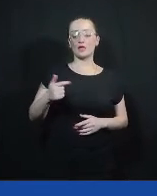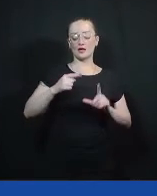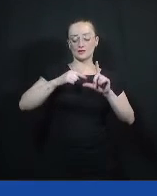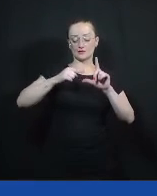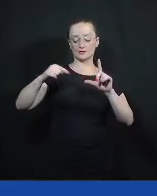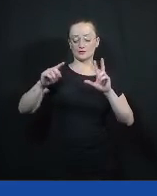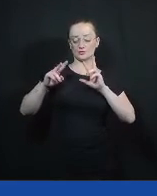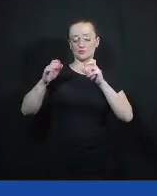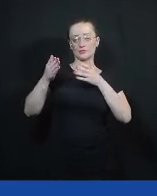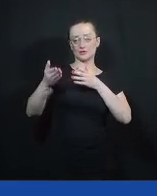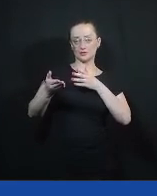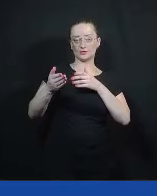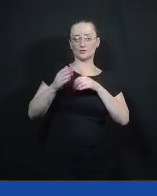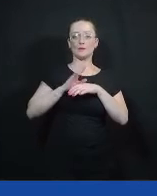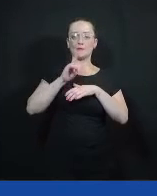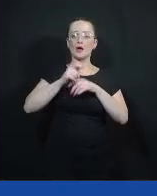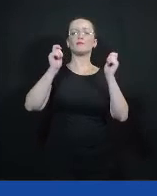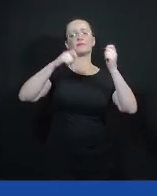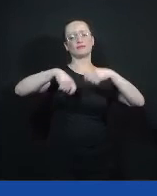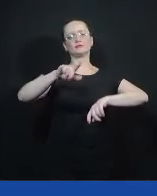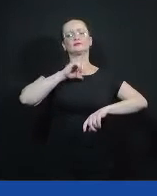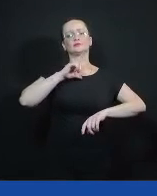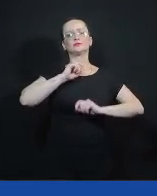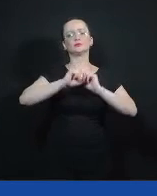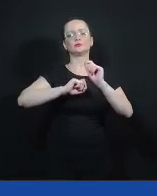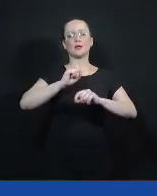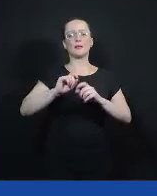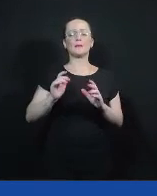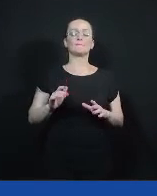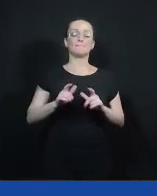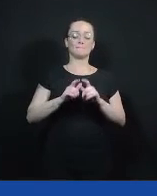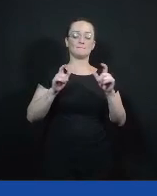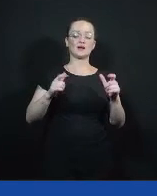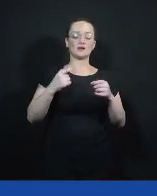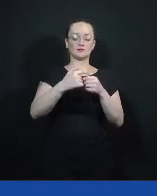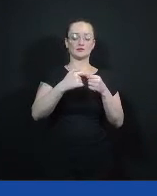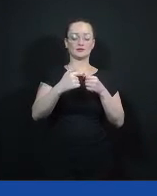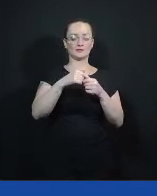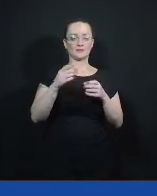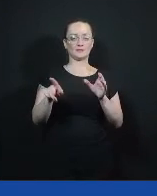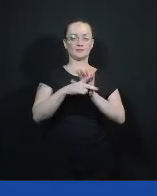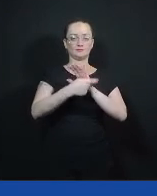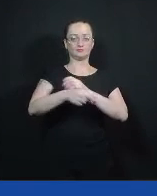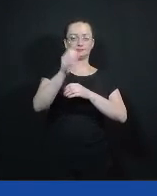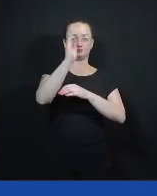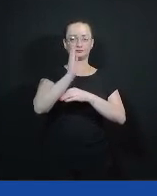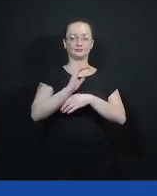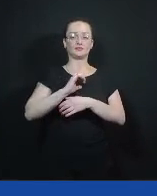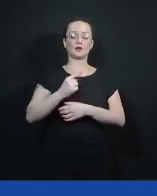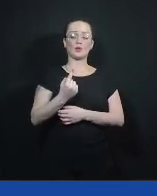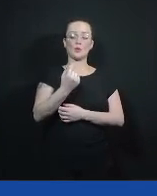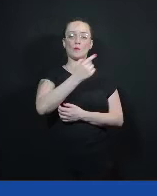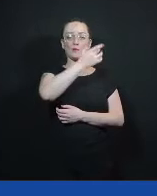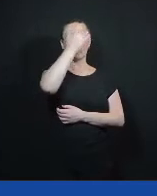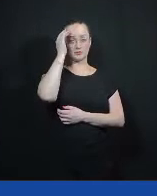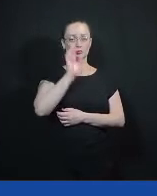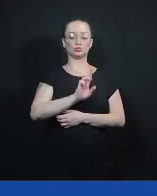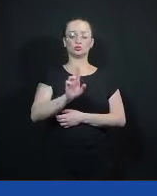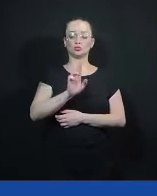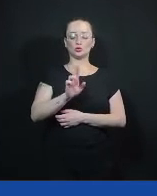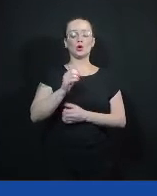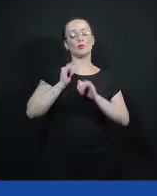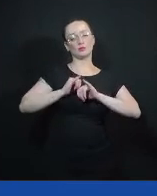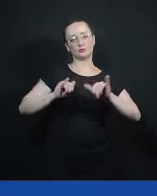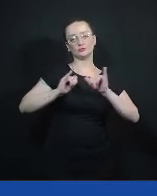uma estatística em relação a isso, mas é muito provável que praticamente todas as cidades do país tenha pelo menos uma pessoa com um blog